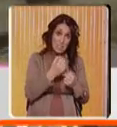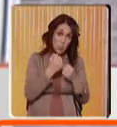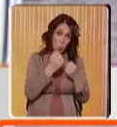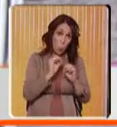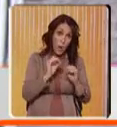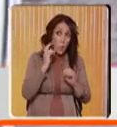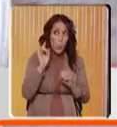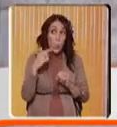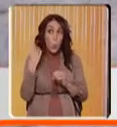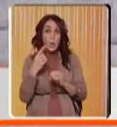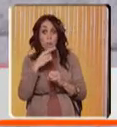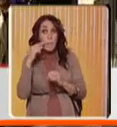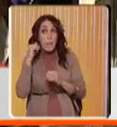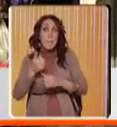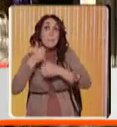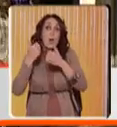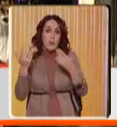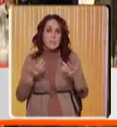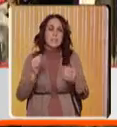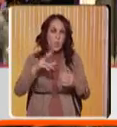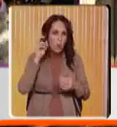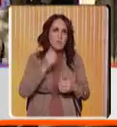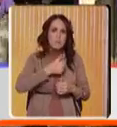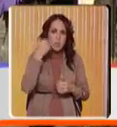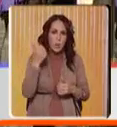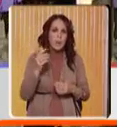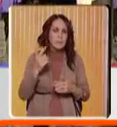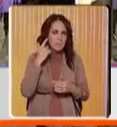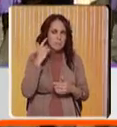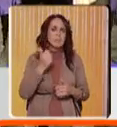verdade? Sim, ouvem melhor. Têm mais apurado,